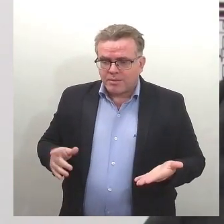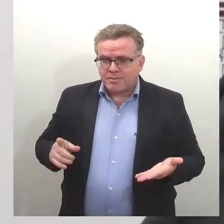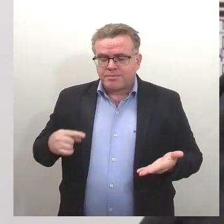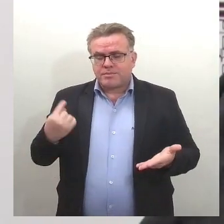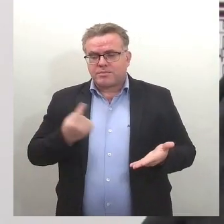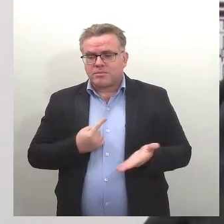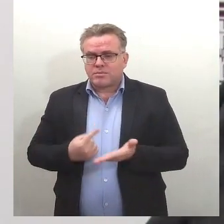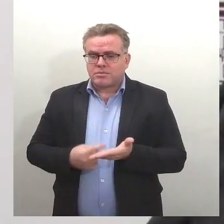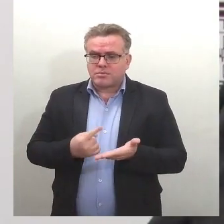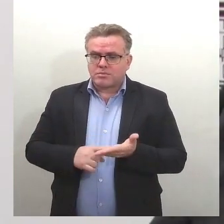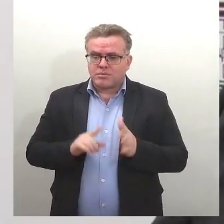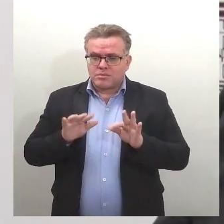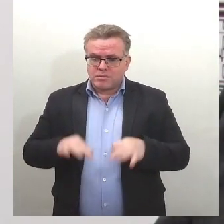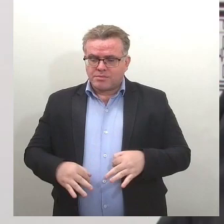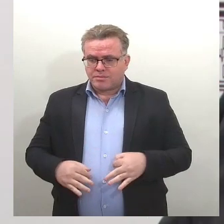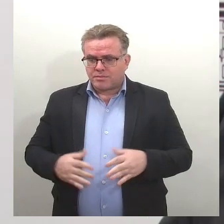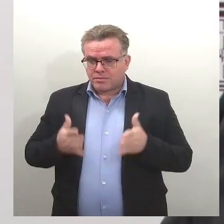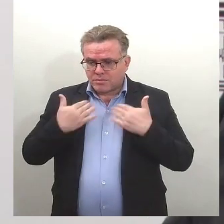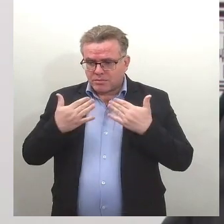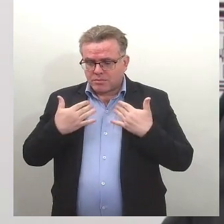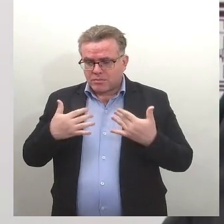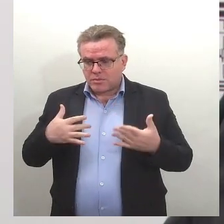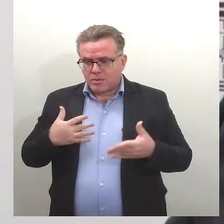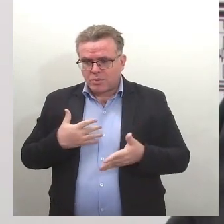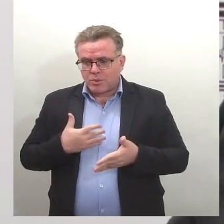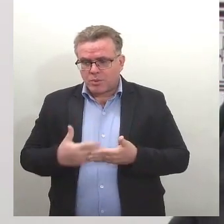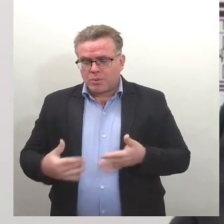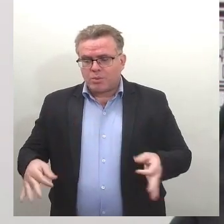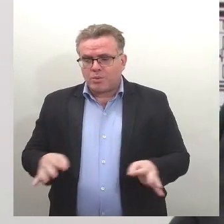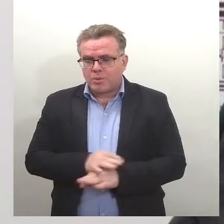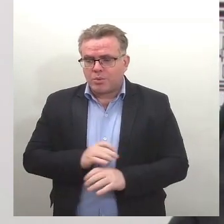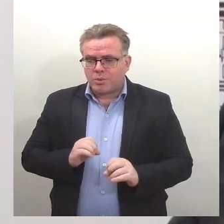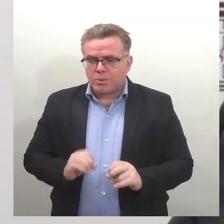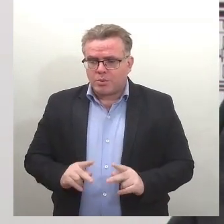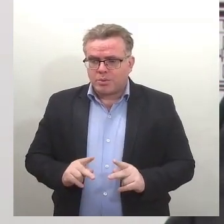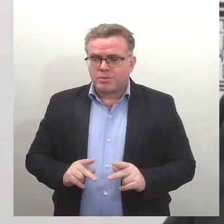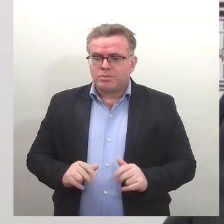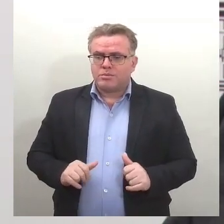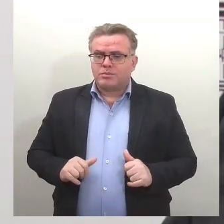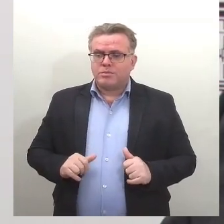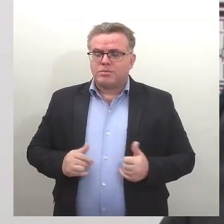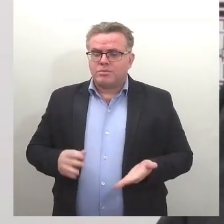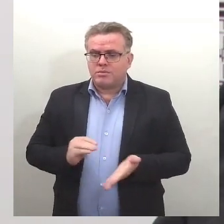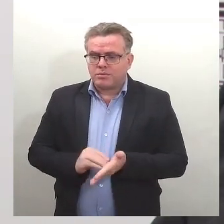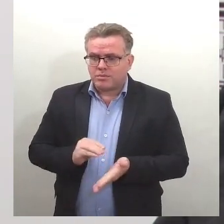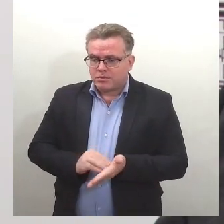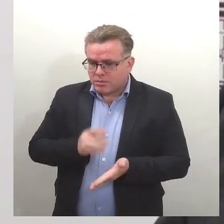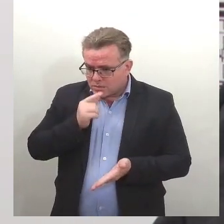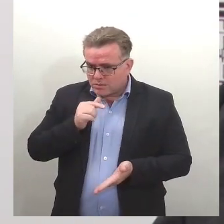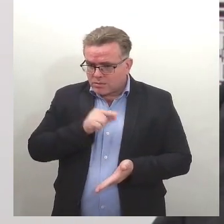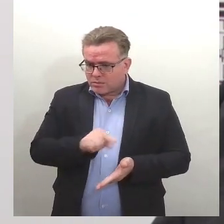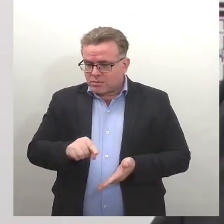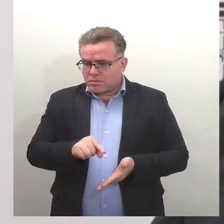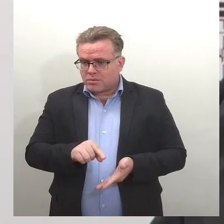para chegar, já estamos tendo problema de falta d'água nas sedes dos municípios,